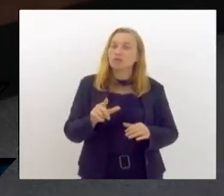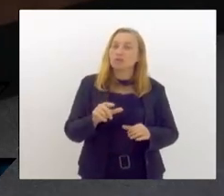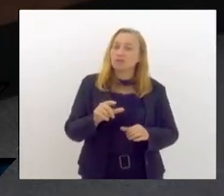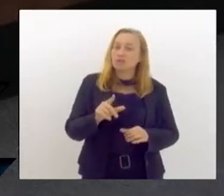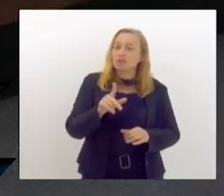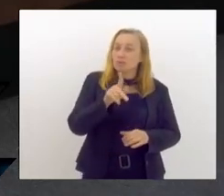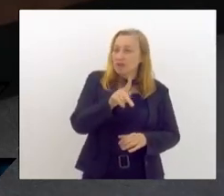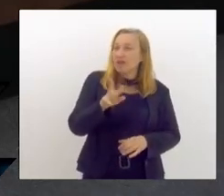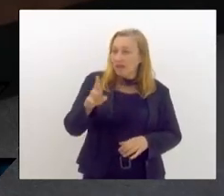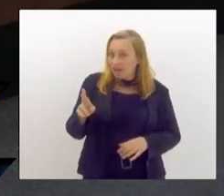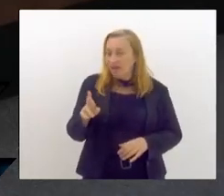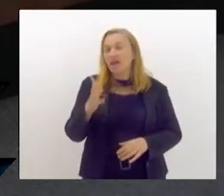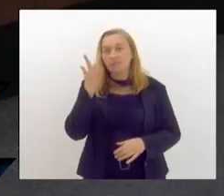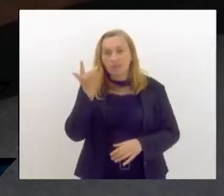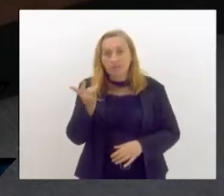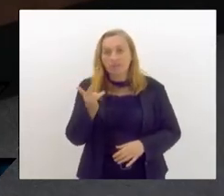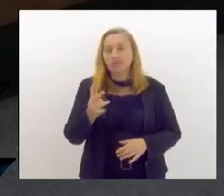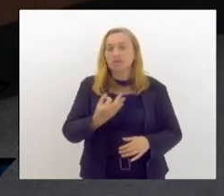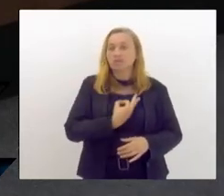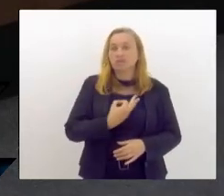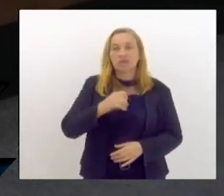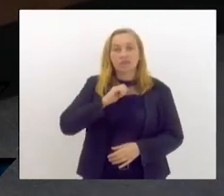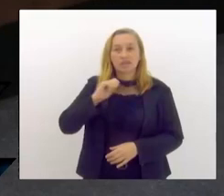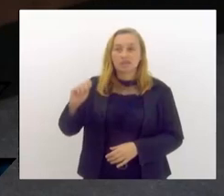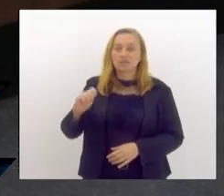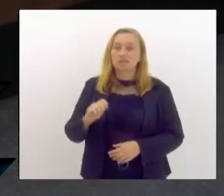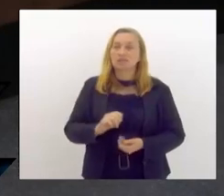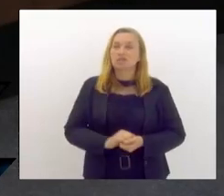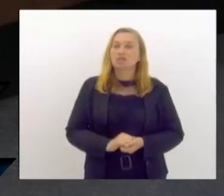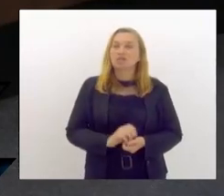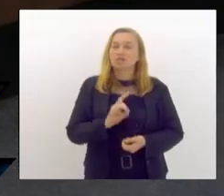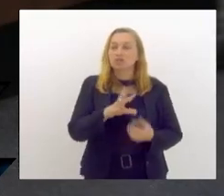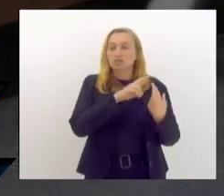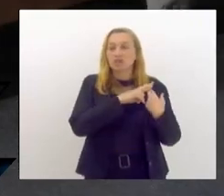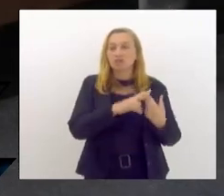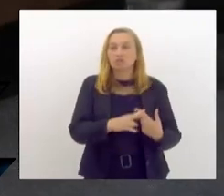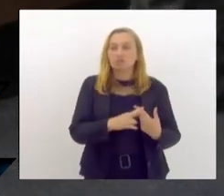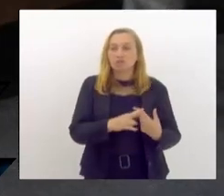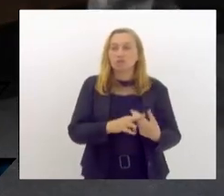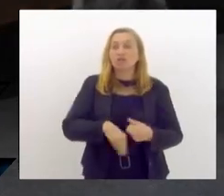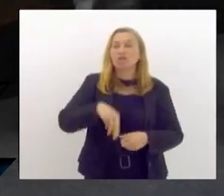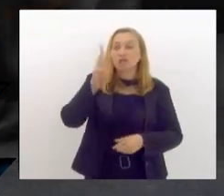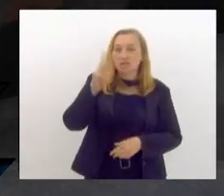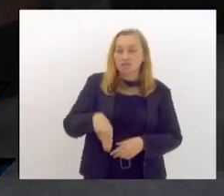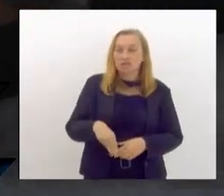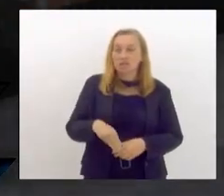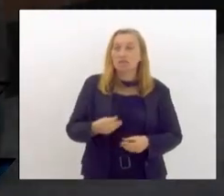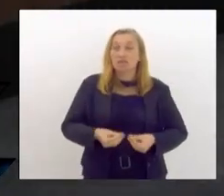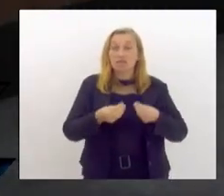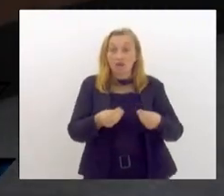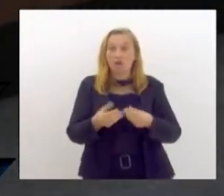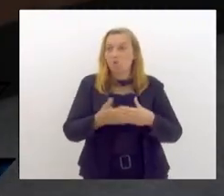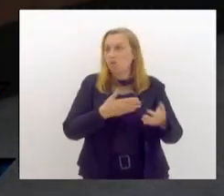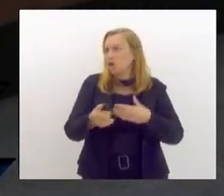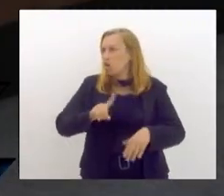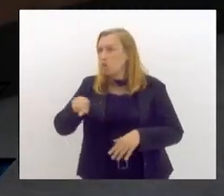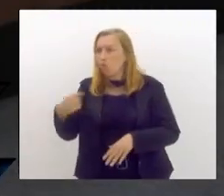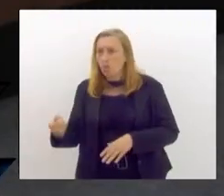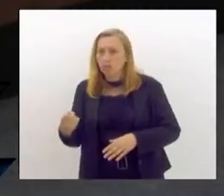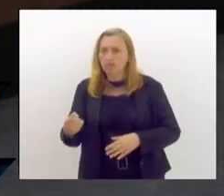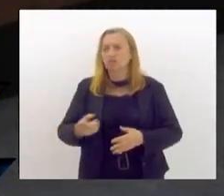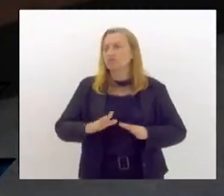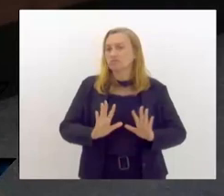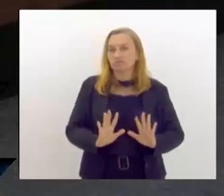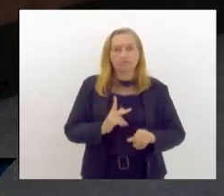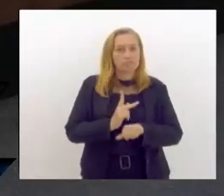PR, para que a medalha seja especificamente só de responsabilidade de quem a dá. Ou qualquer outra